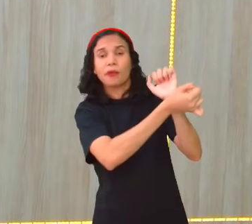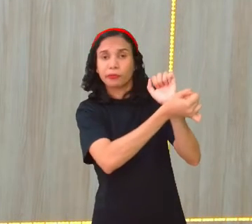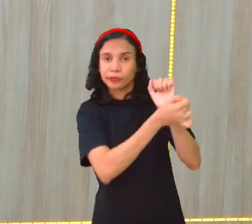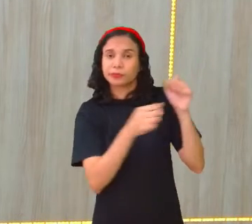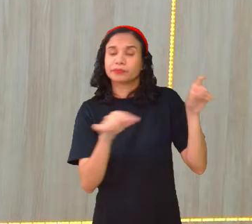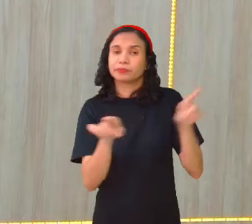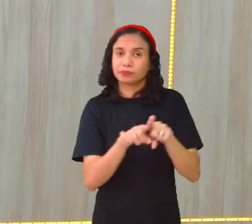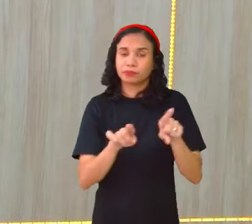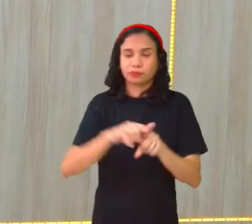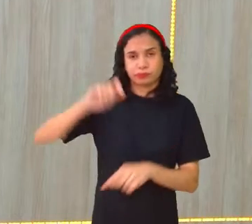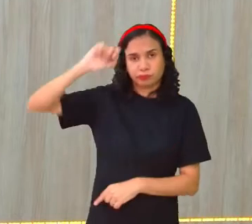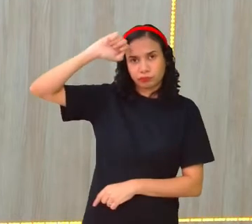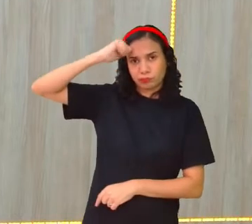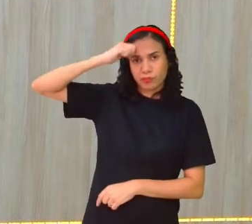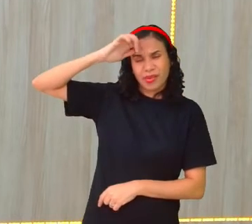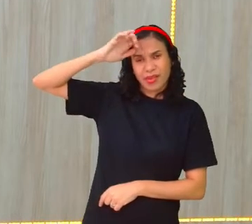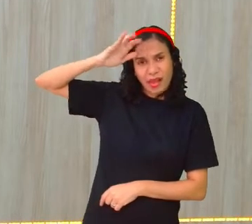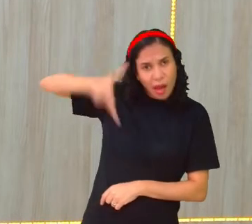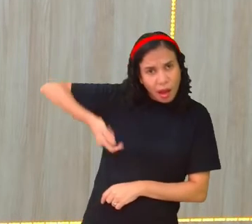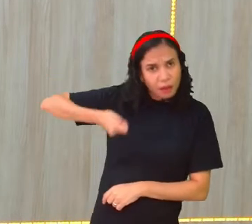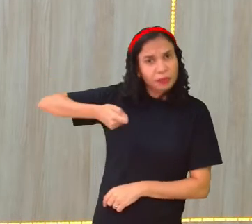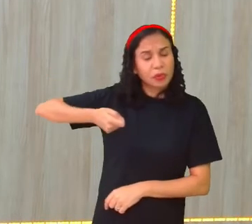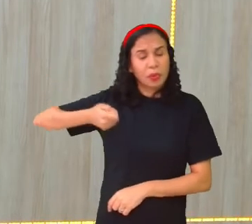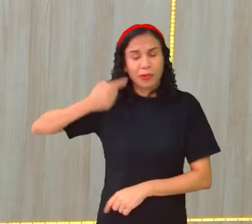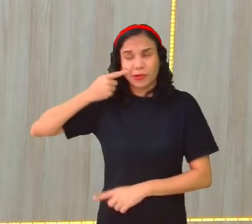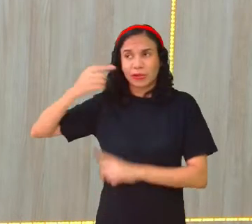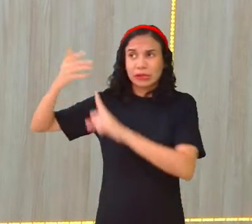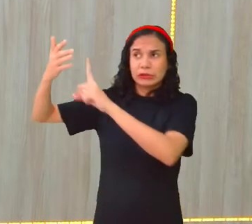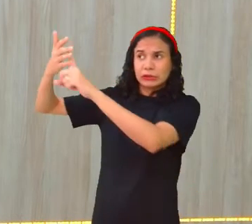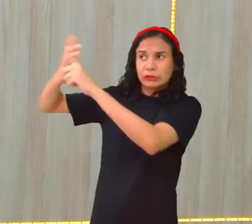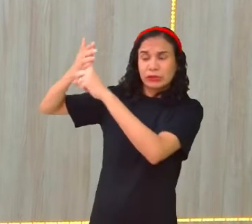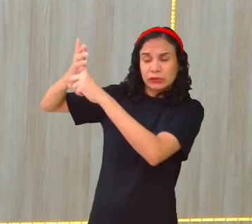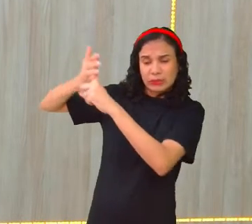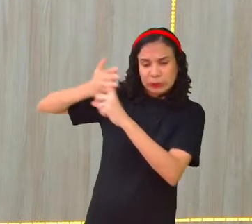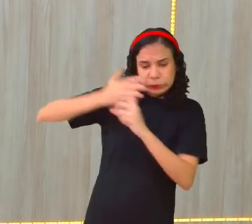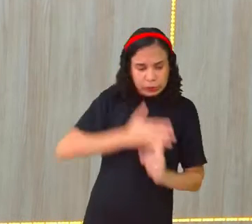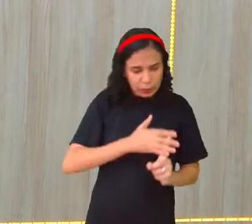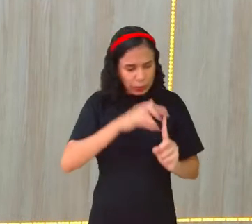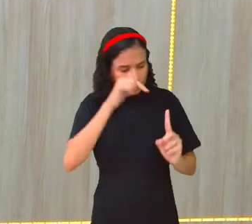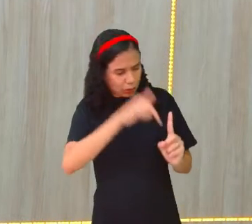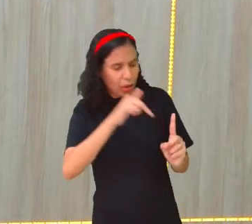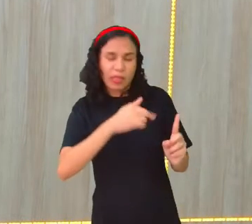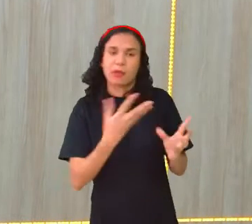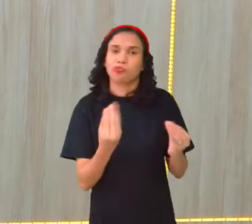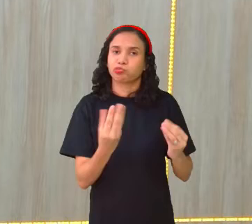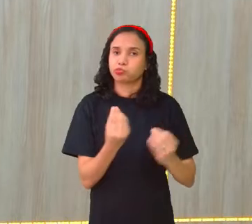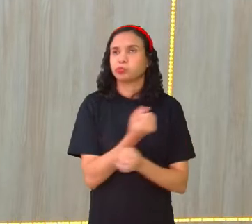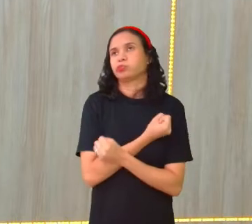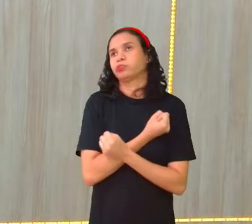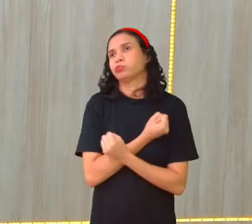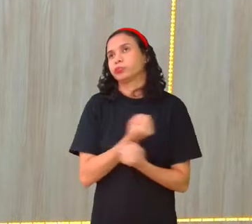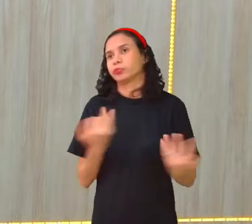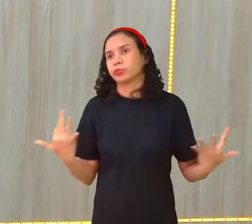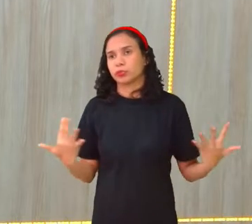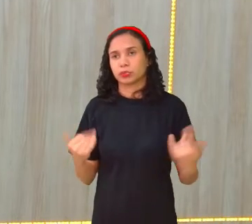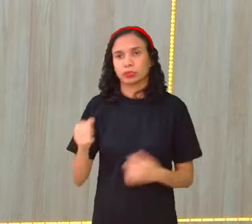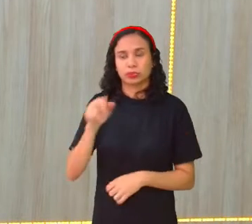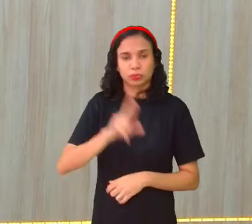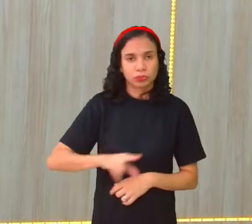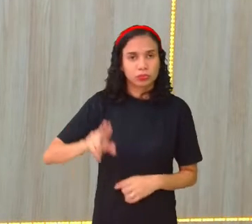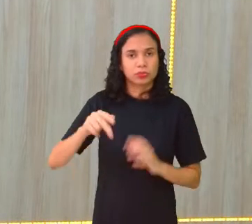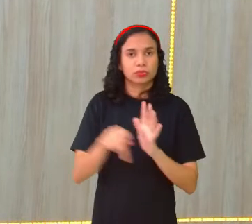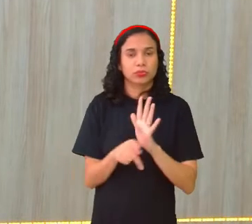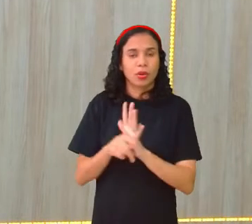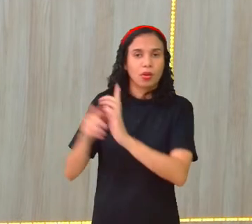né, africanos escravizados, eram trazidos, e esse período vieram muitos, né, através desse